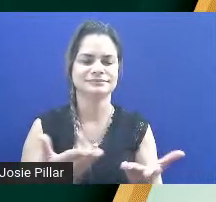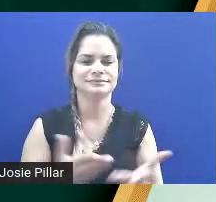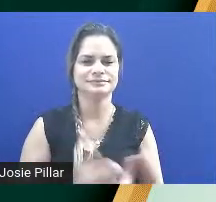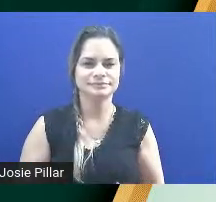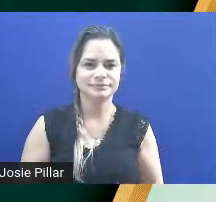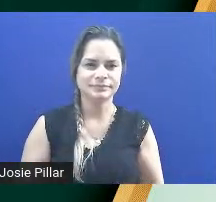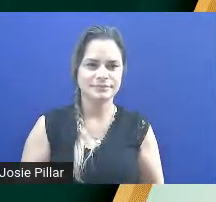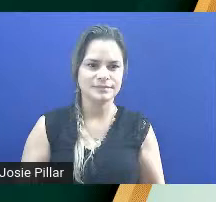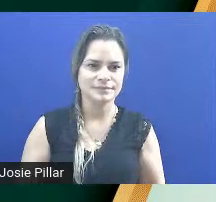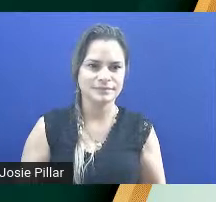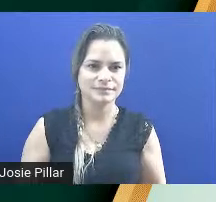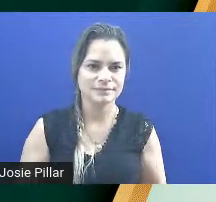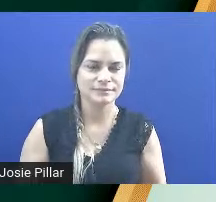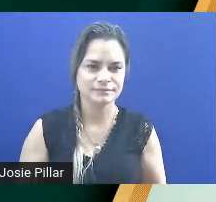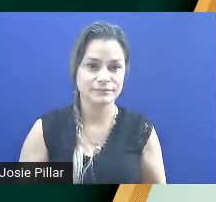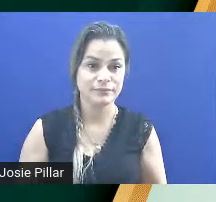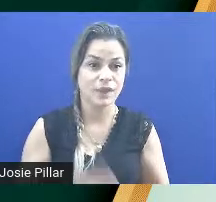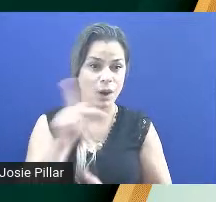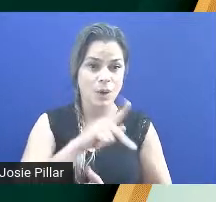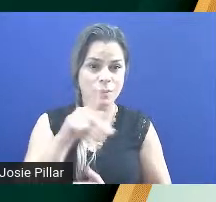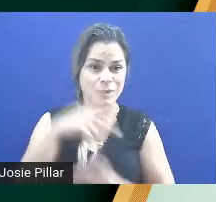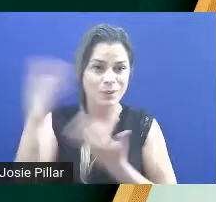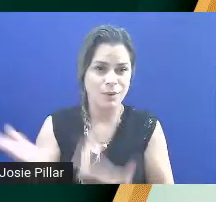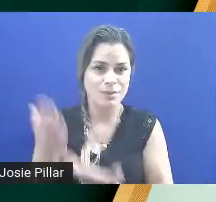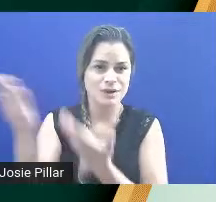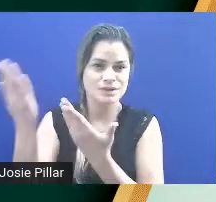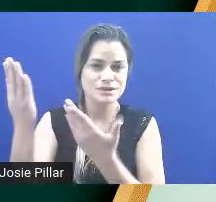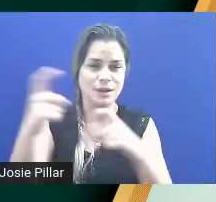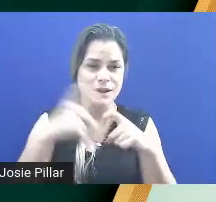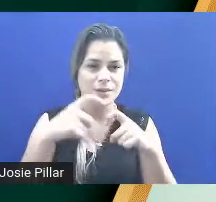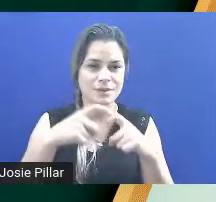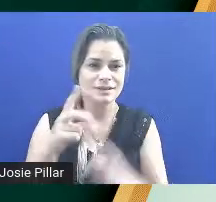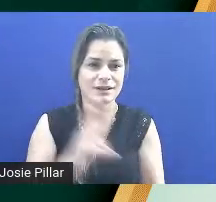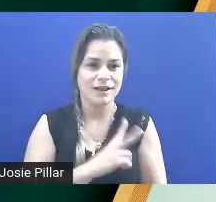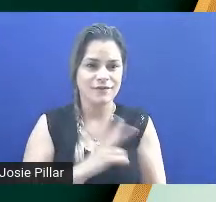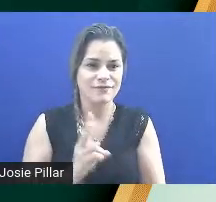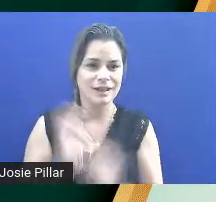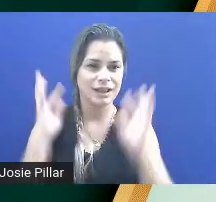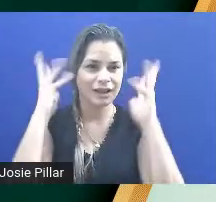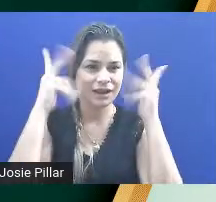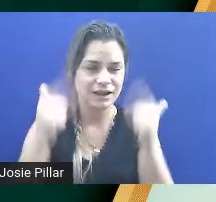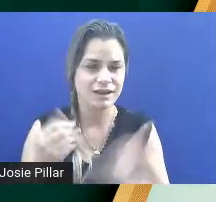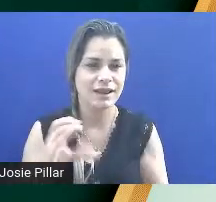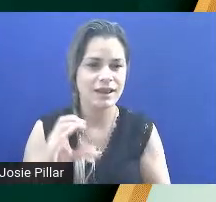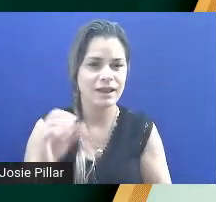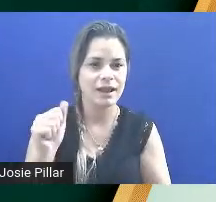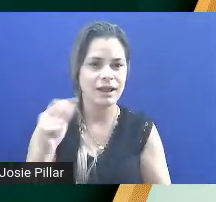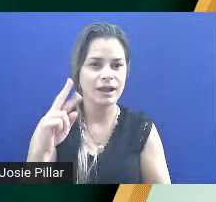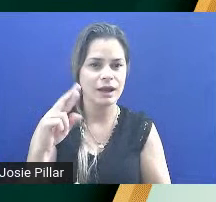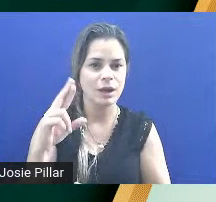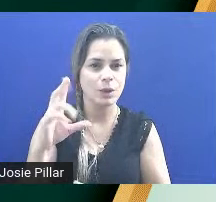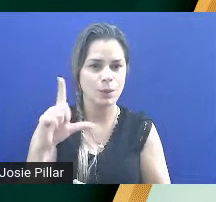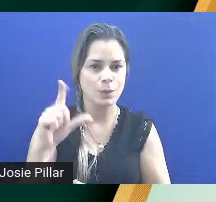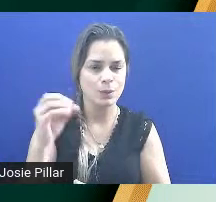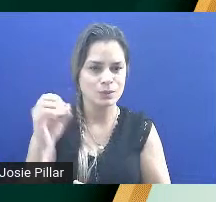O professor homenageado de Medicina Veterinária, Carlos Alexandre Welke.